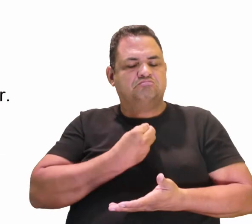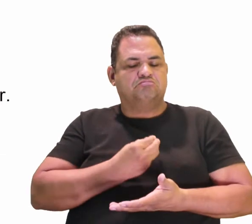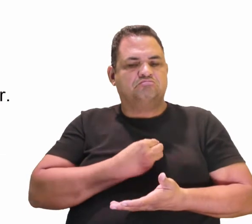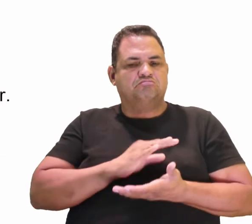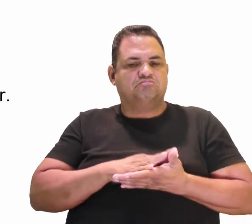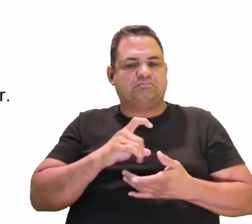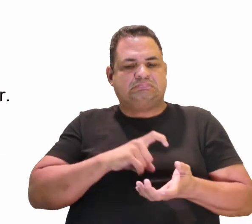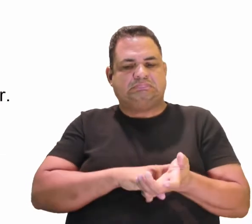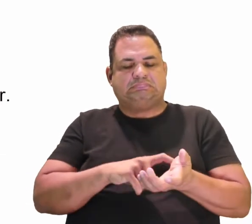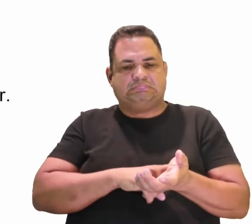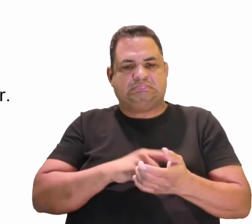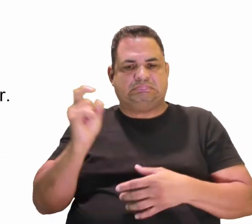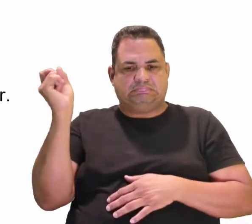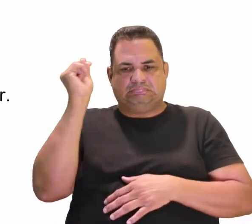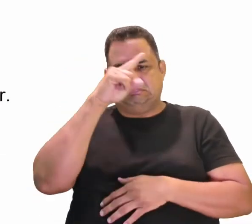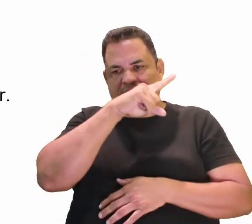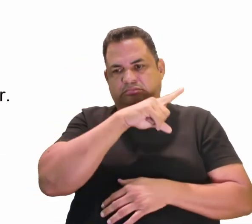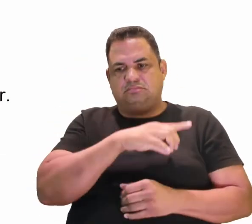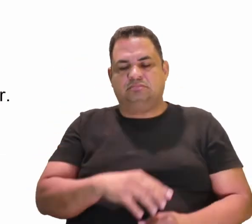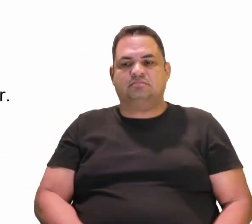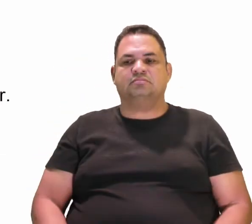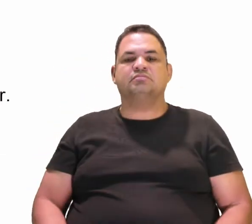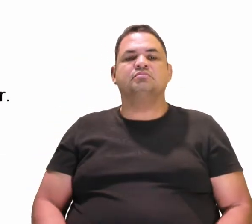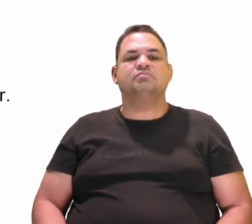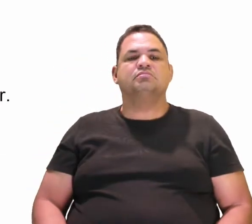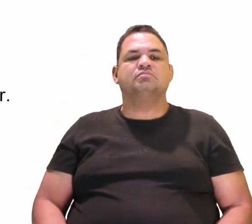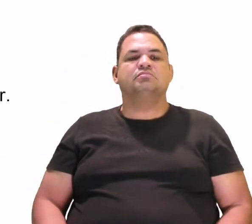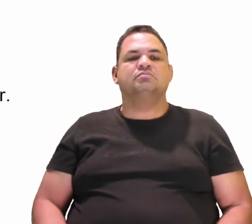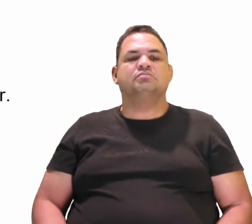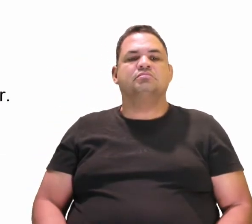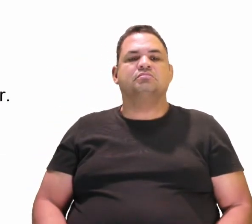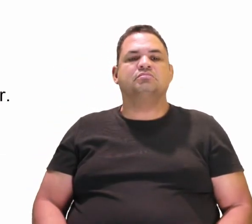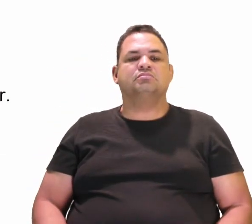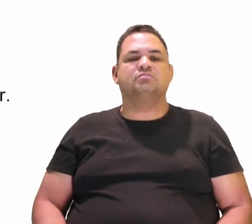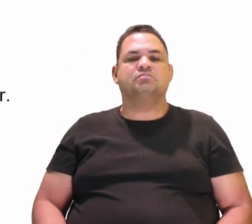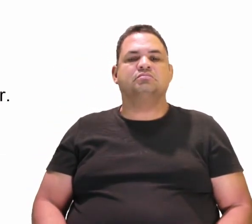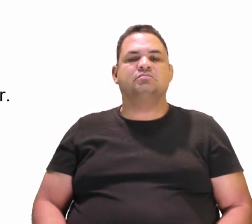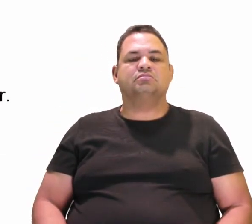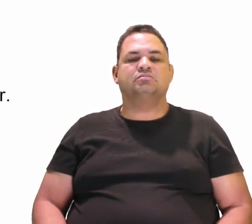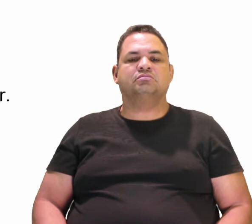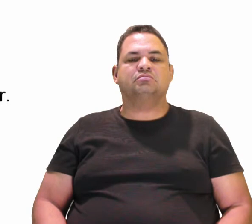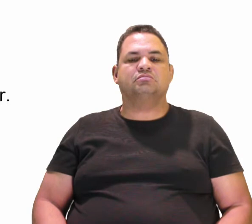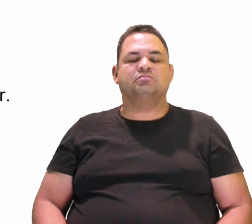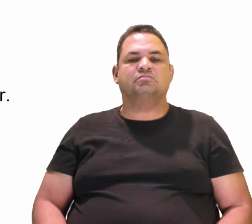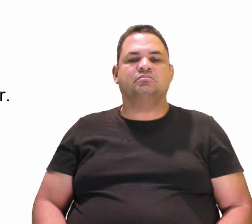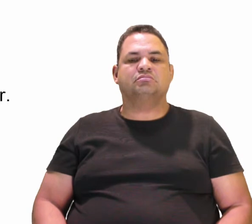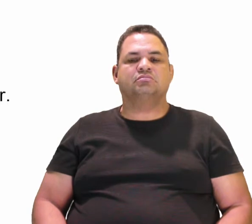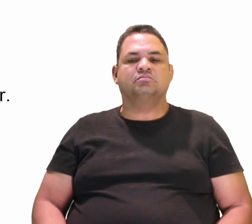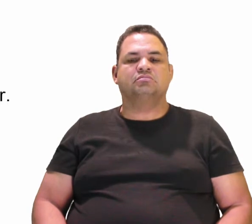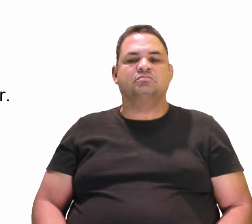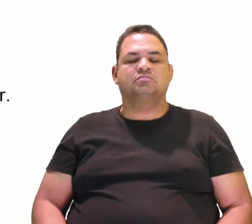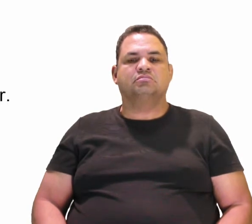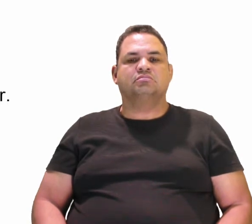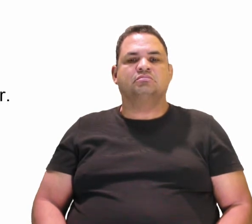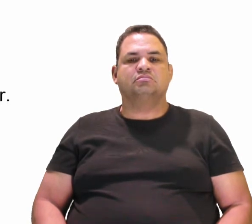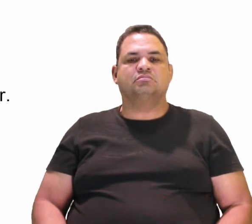estresse aí. Keep calm in time of stress. Muito bem? E a